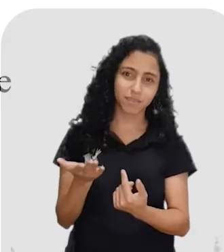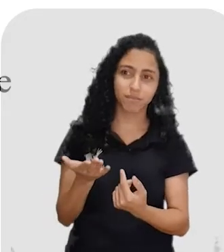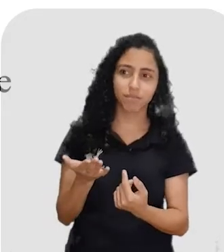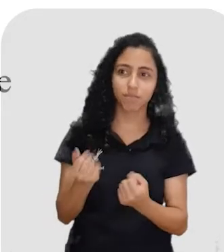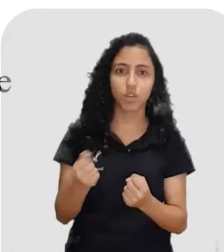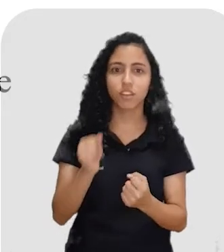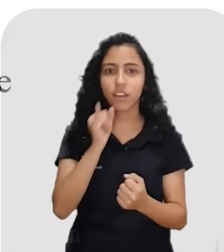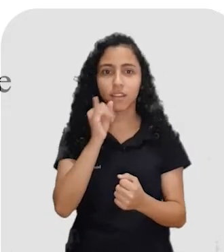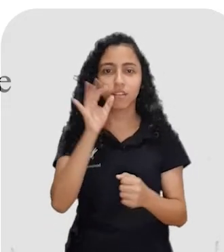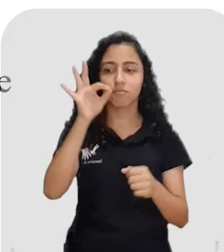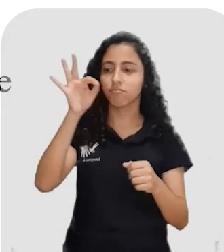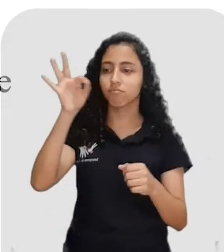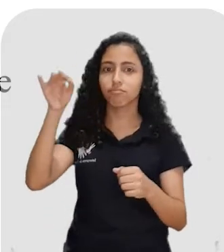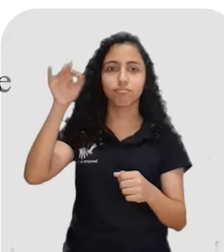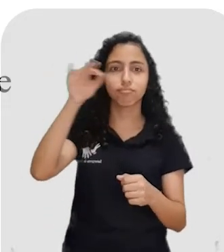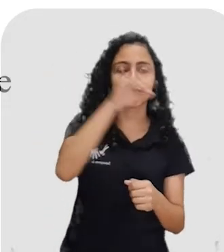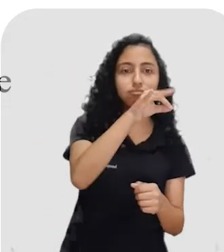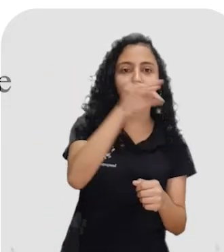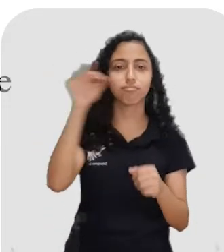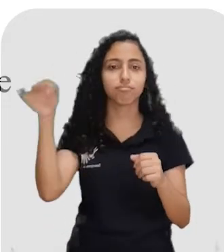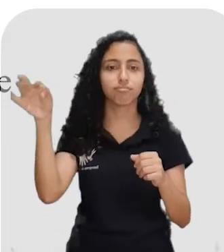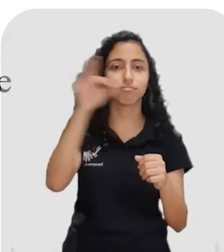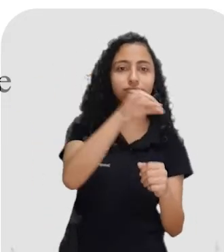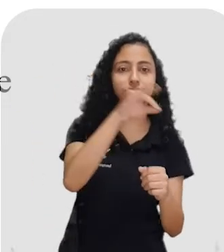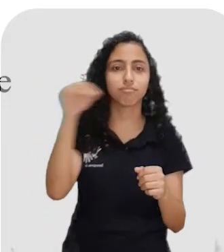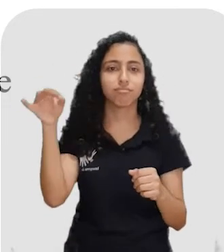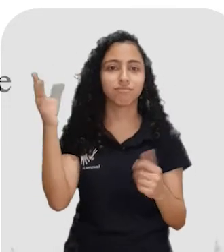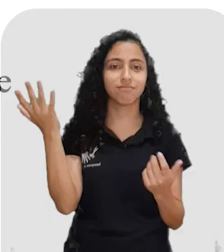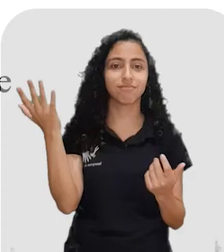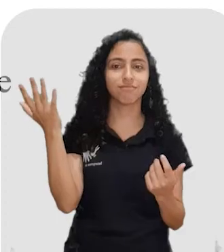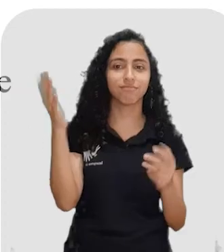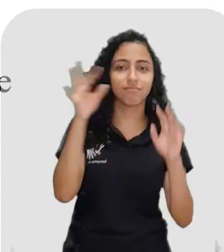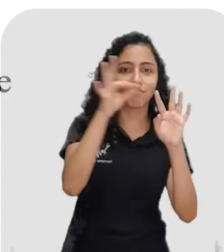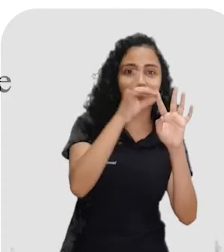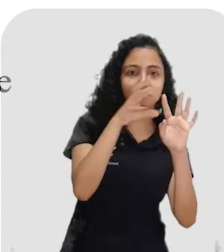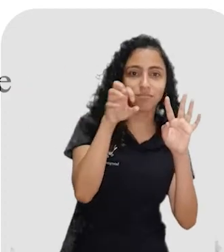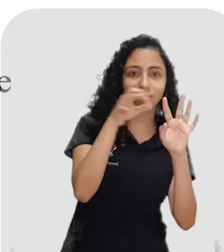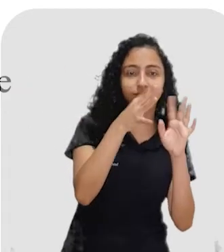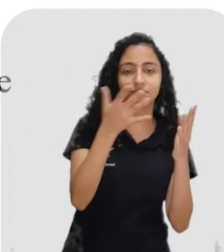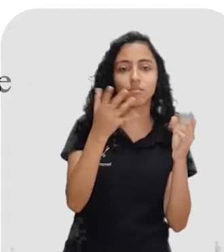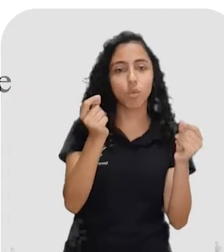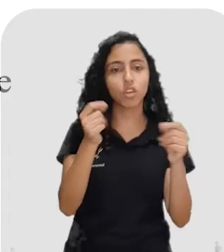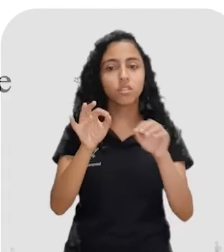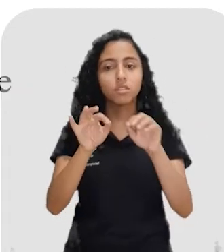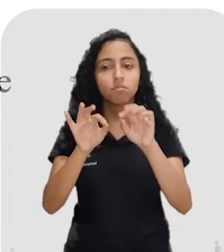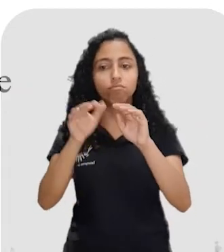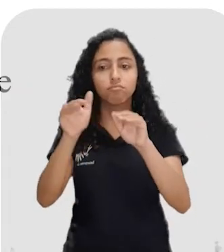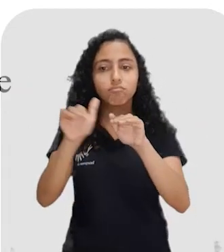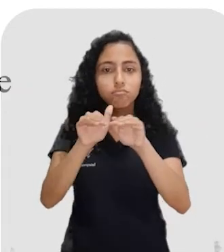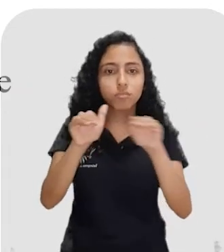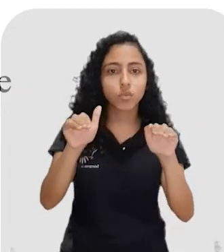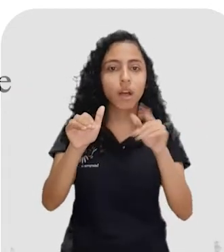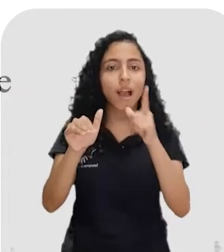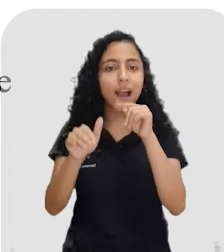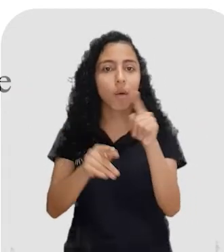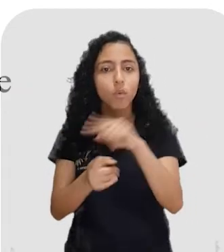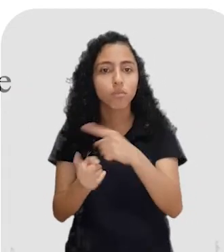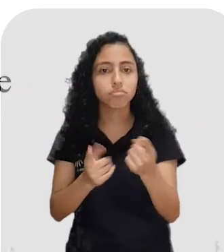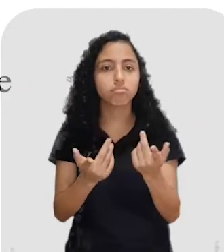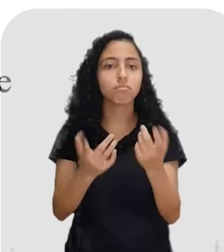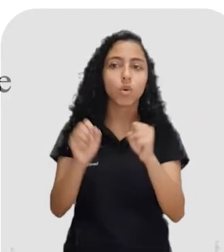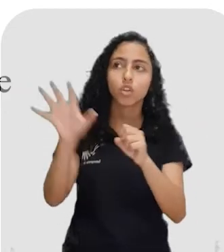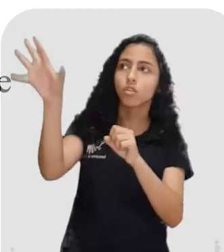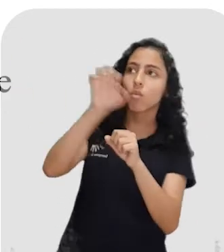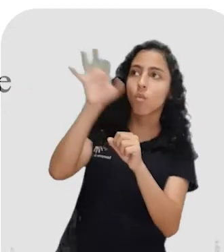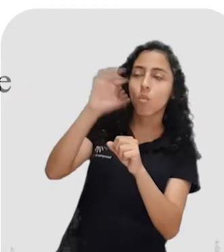exemplo agora há pouco. Poderia ser um serviço de polinização, pode ser um serviço de regulação do ciclo hidrológico, pode ser um